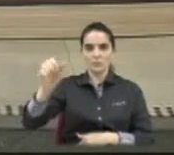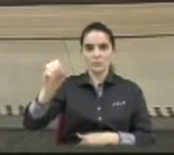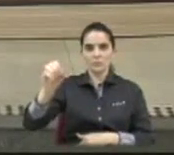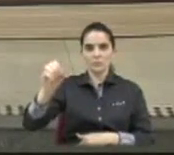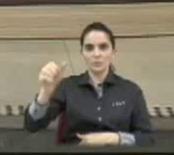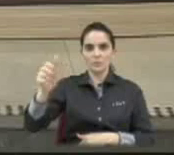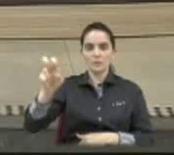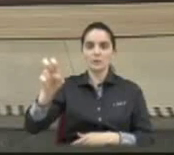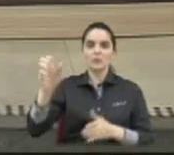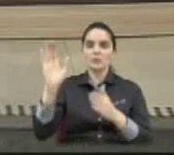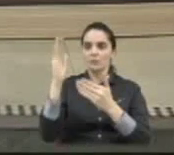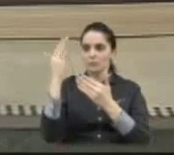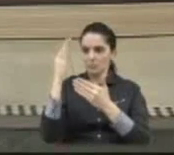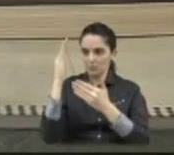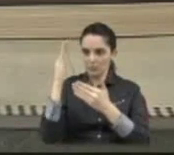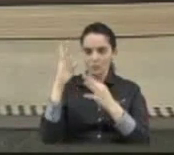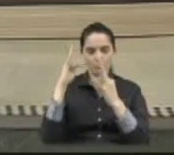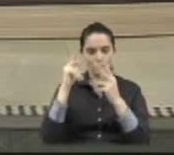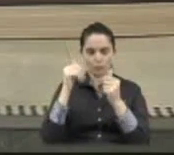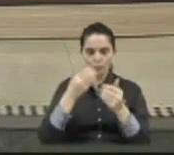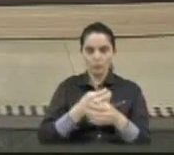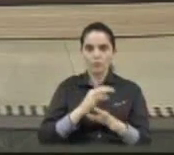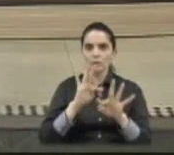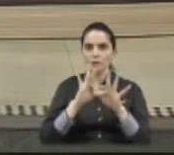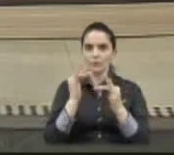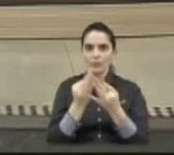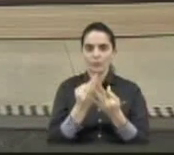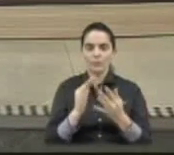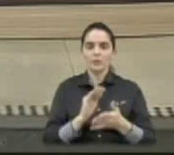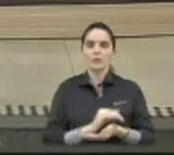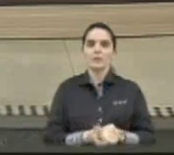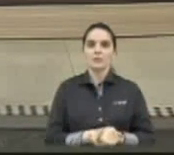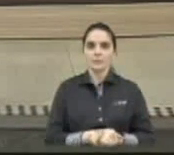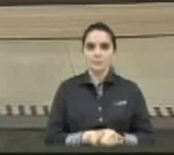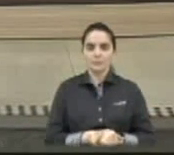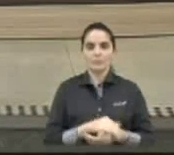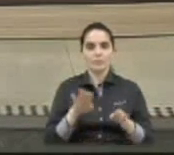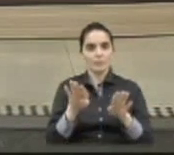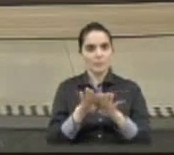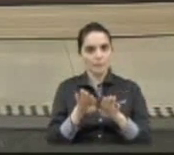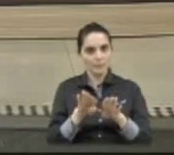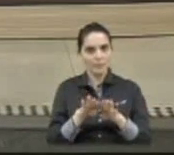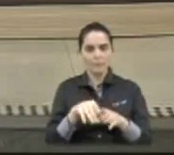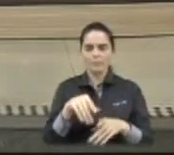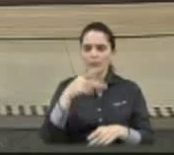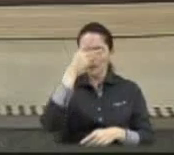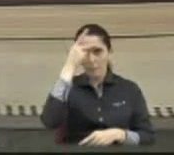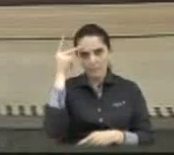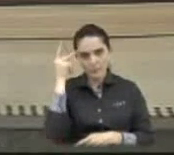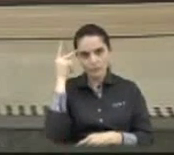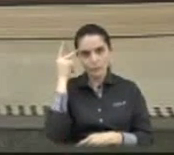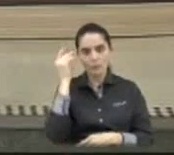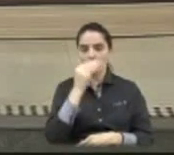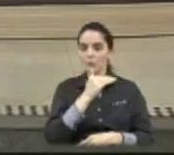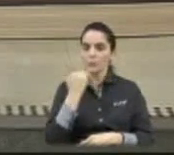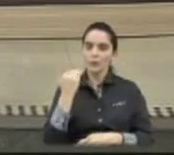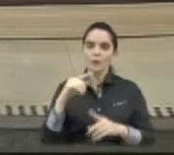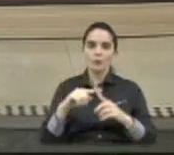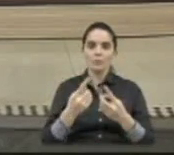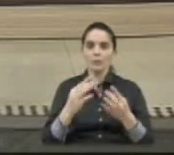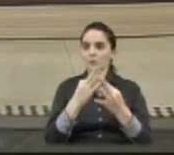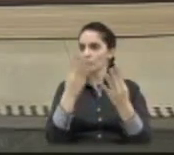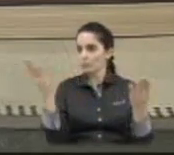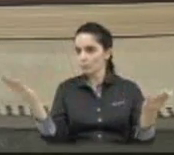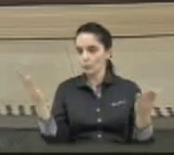271/2015. Parabéns a toda a família e parabéns ao Armando, que mesmo depois da sua passagem ainda é lembrado por todos